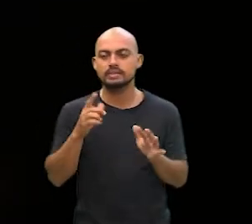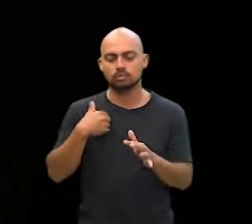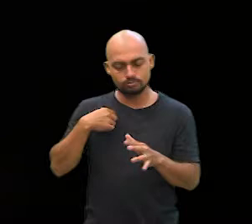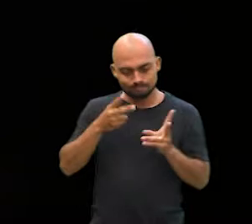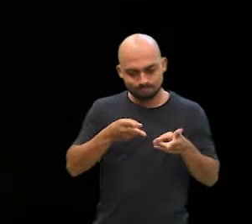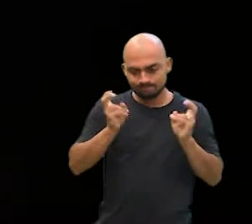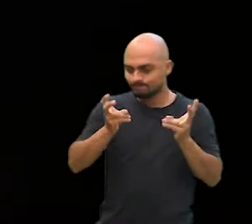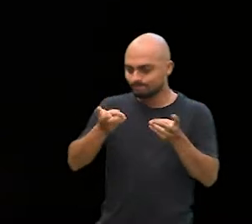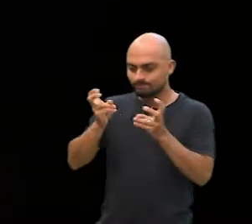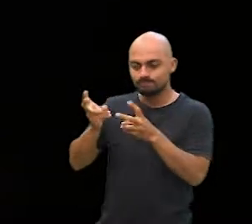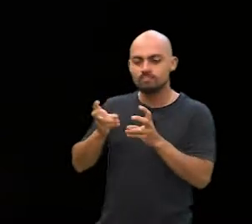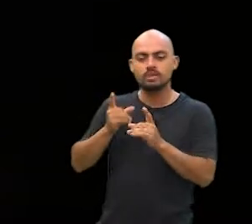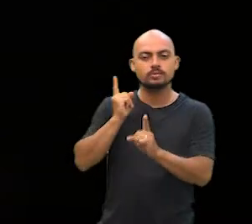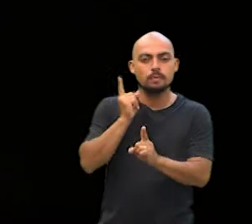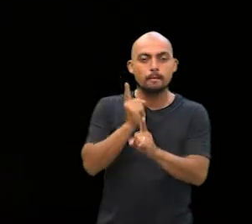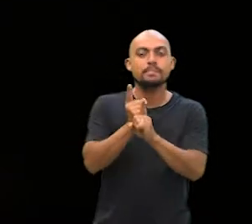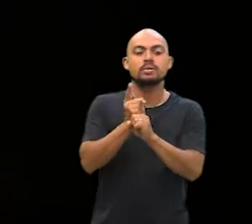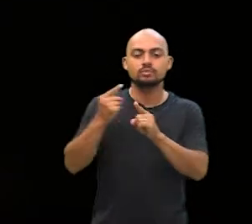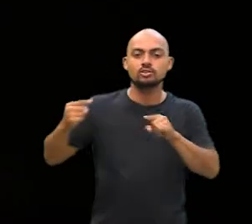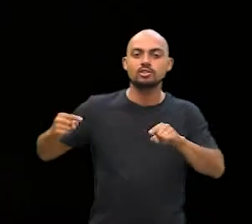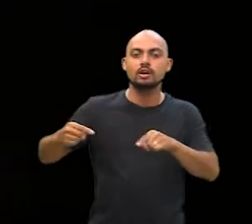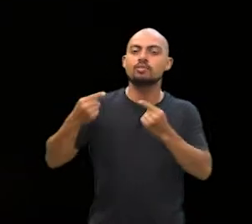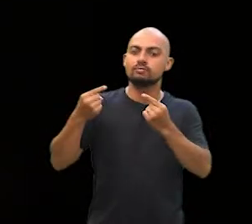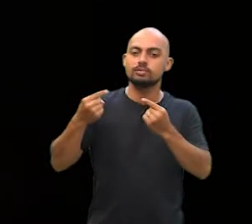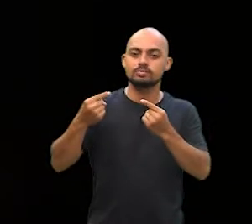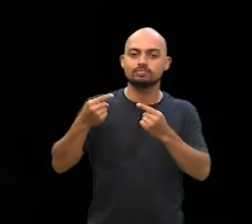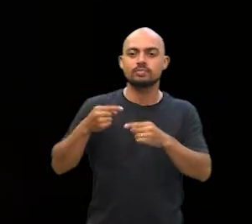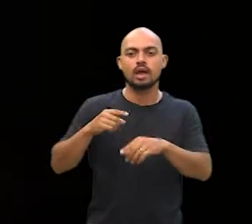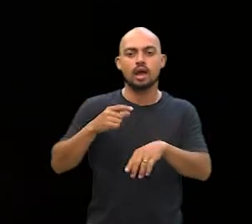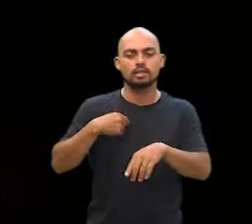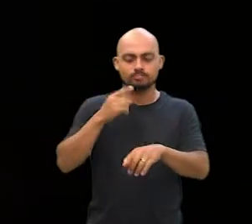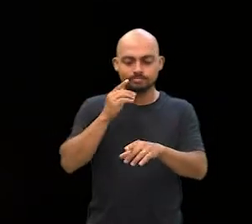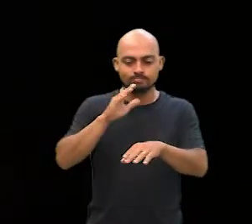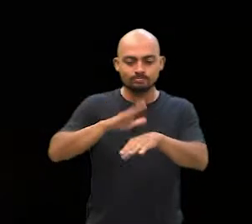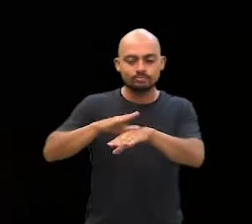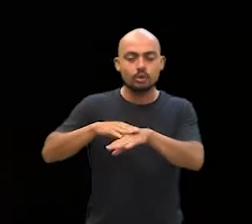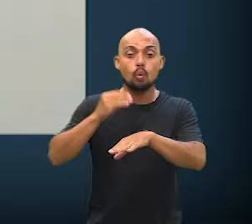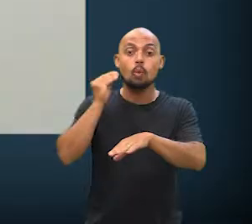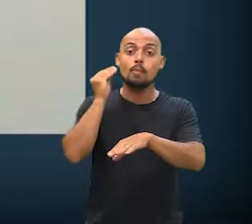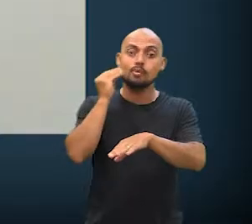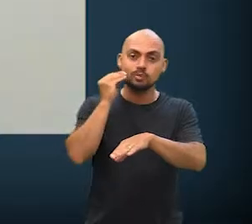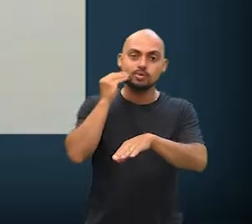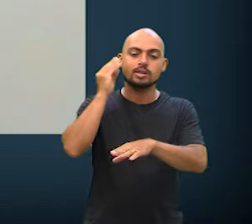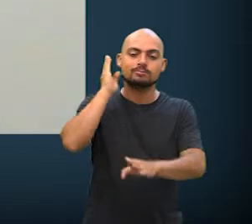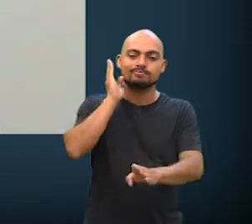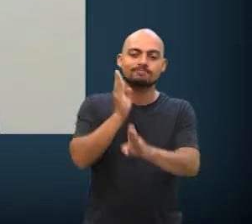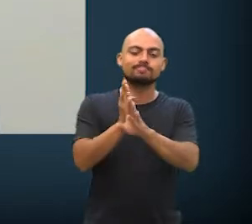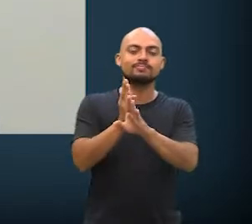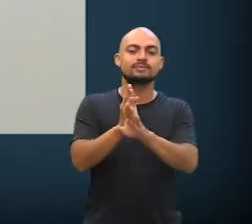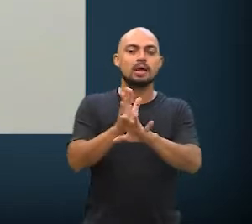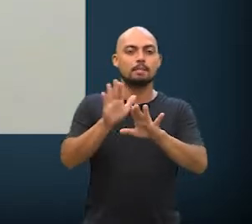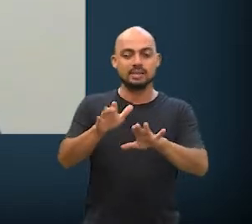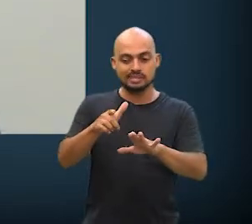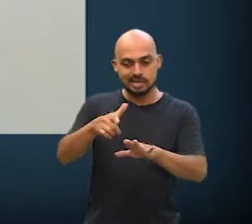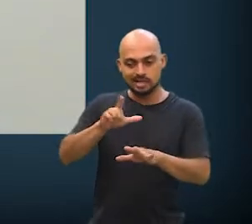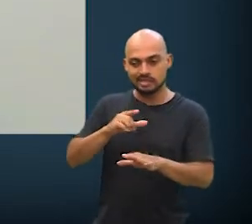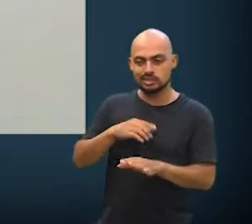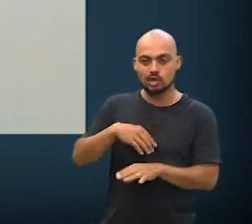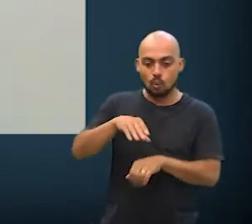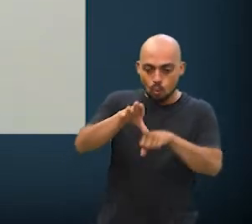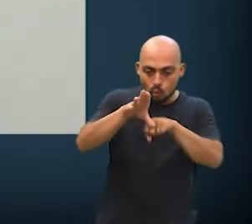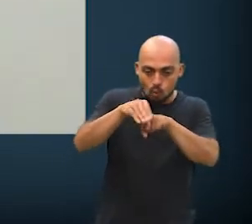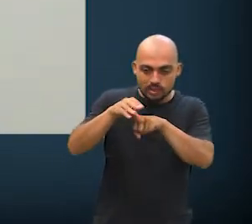desafios no nosso dia a dia e a gente identificou uma oportunidade. Até então, nós nem tínhamos conhecimento de que